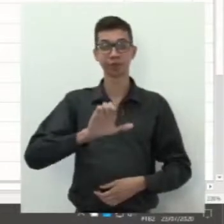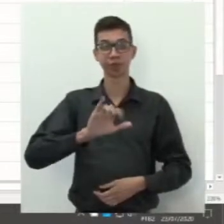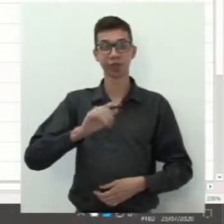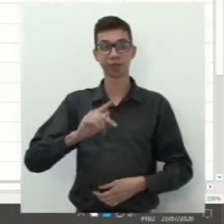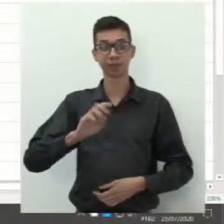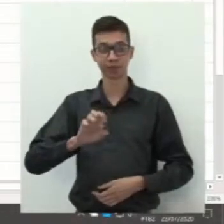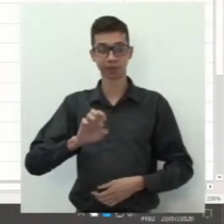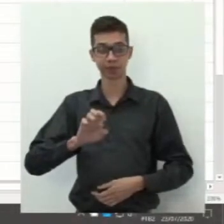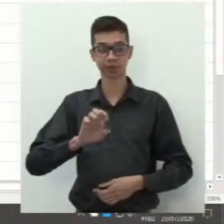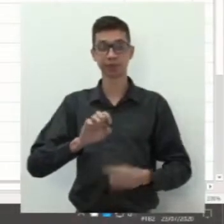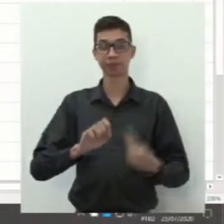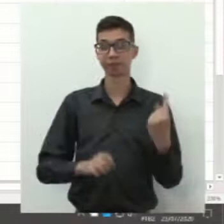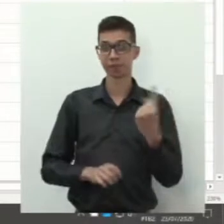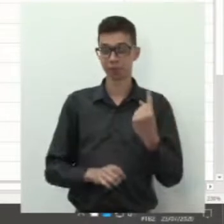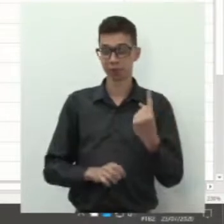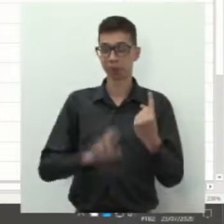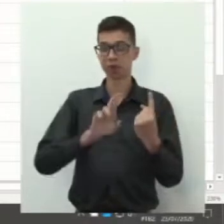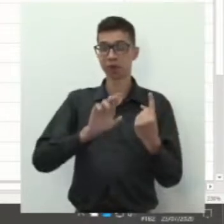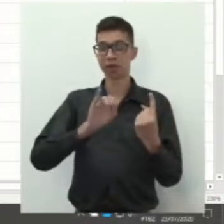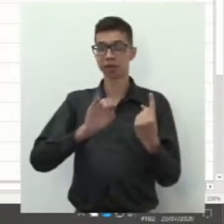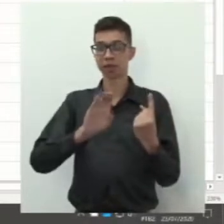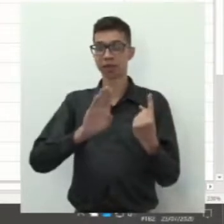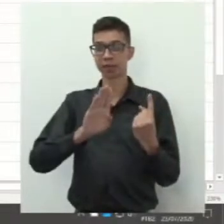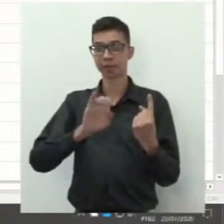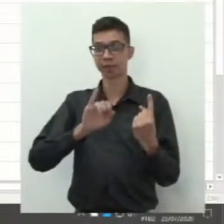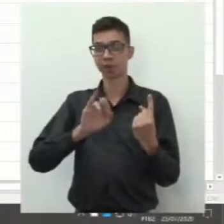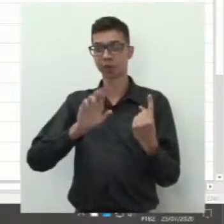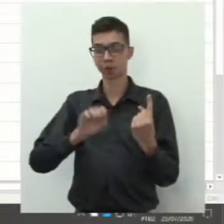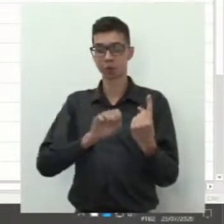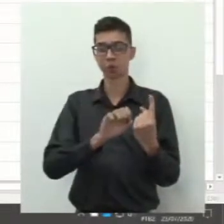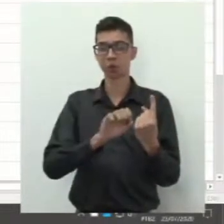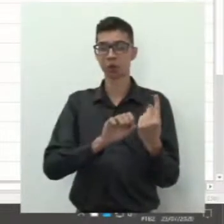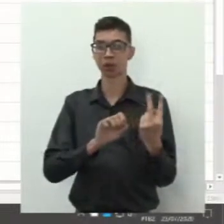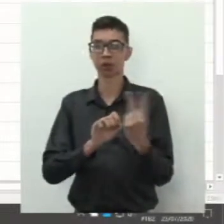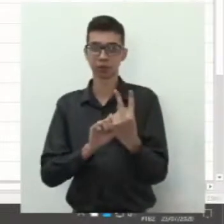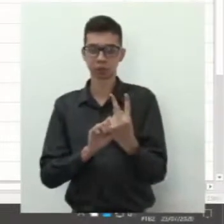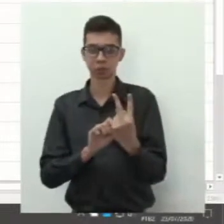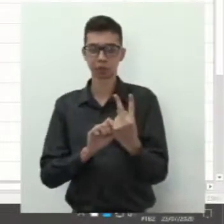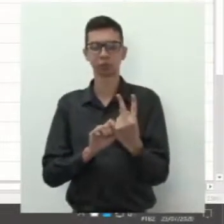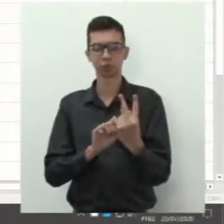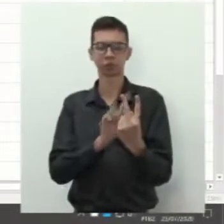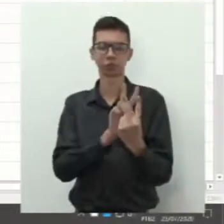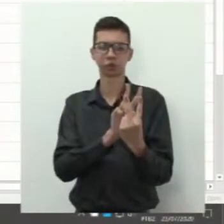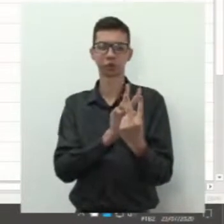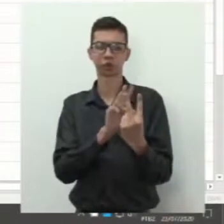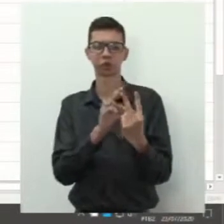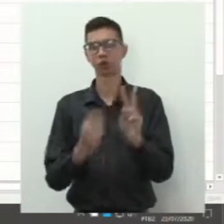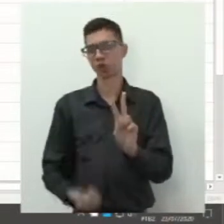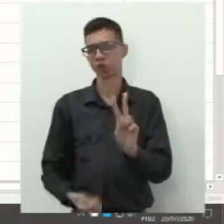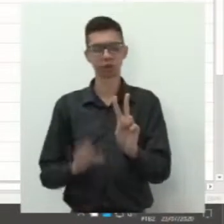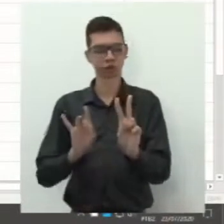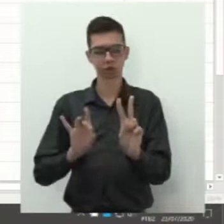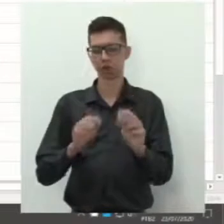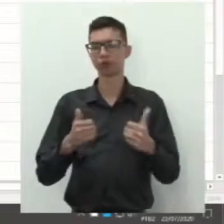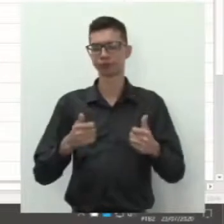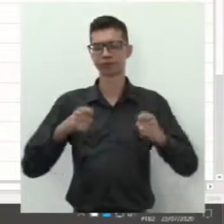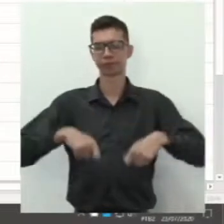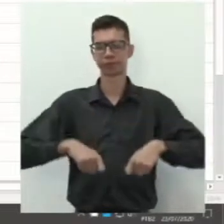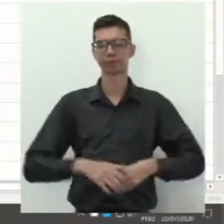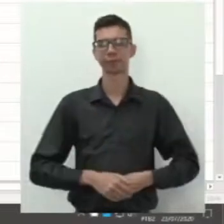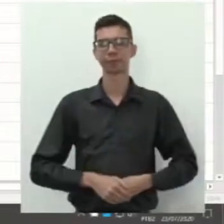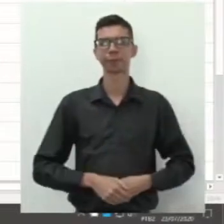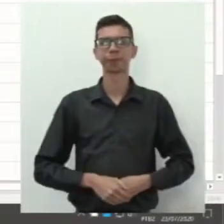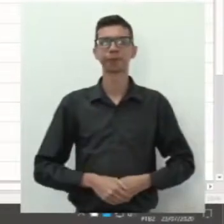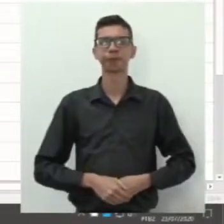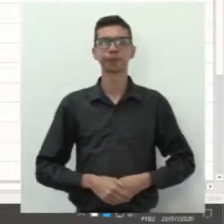só, né? Exatamente. Então, você pode... A gente até pode fazer na célula do lado aqui, ó. Concat. Ah, eu quero inverter a ordem.